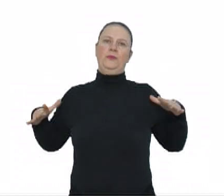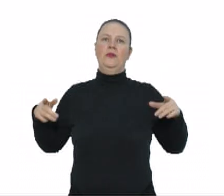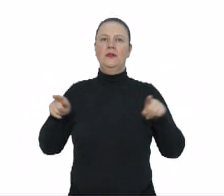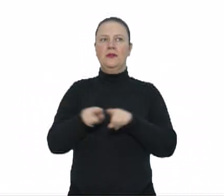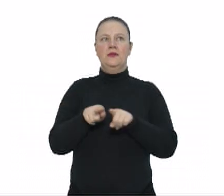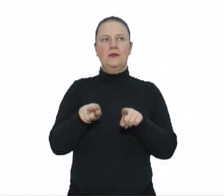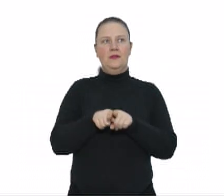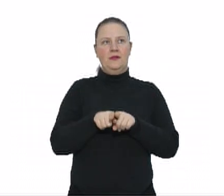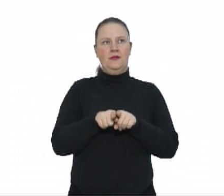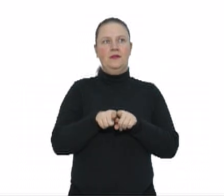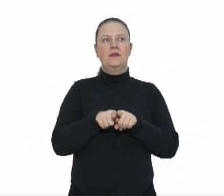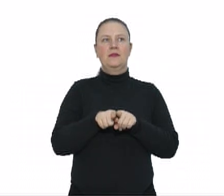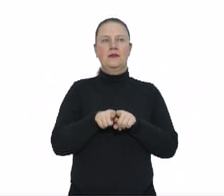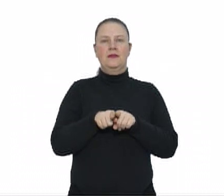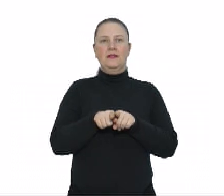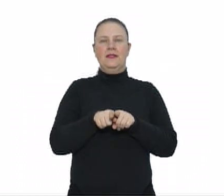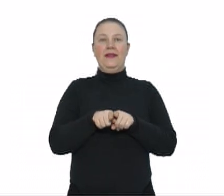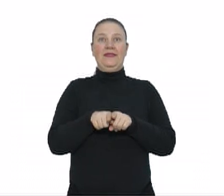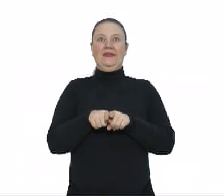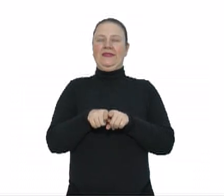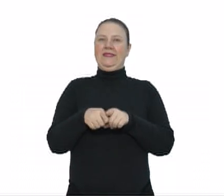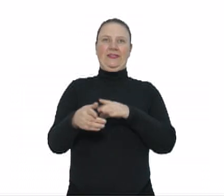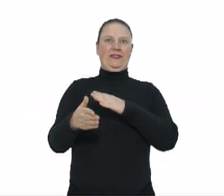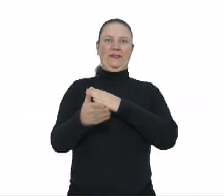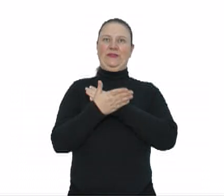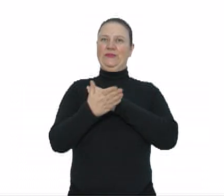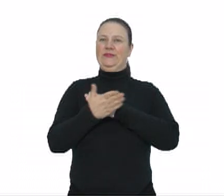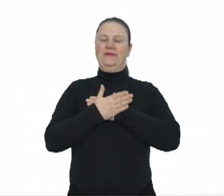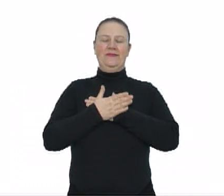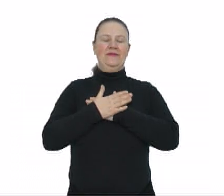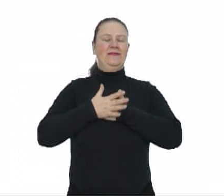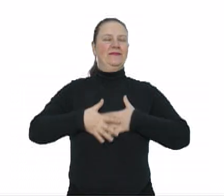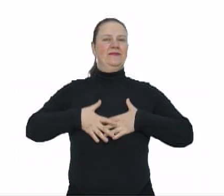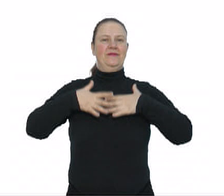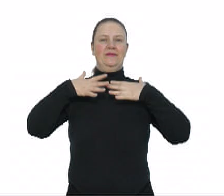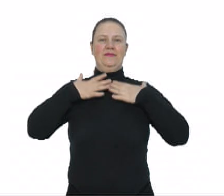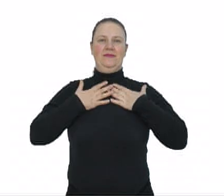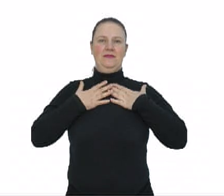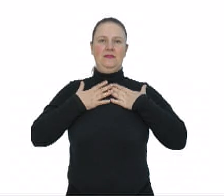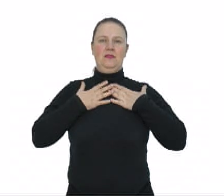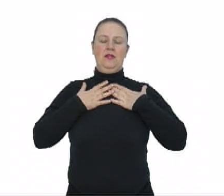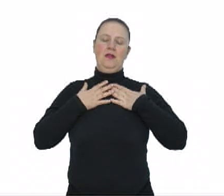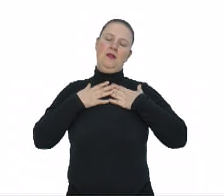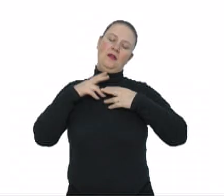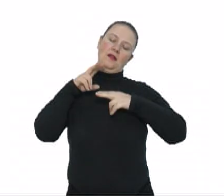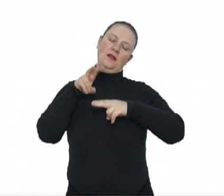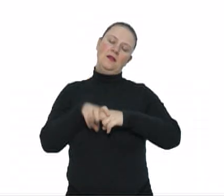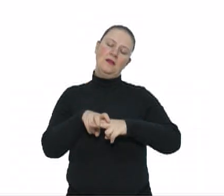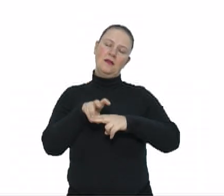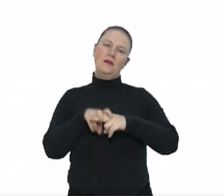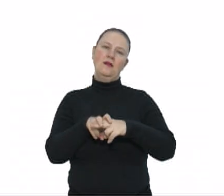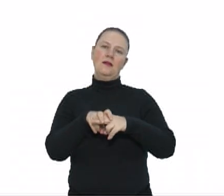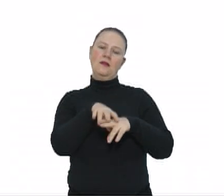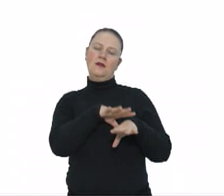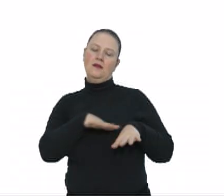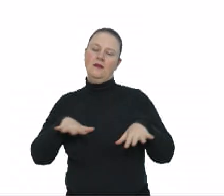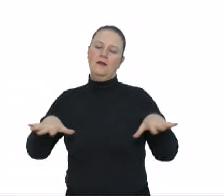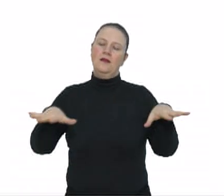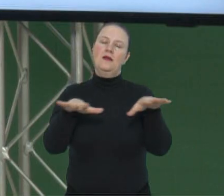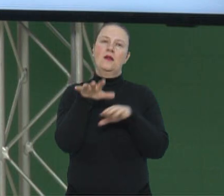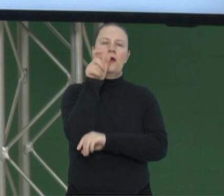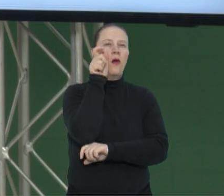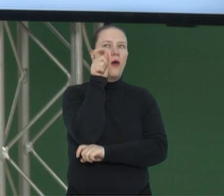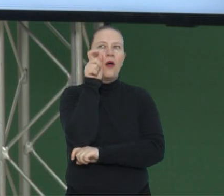renovado, energizado. Es sentarse en la arena e mirar incansavelmente o mar.